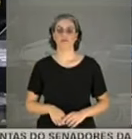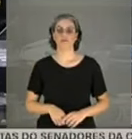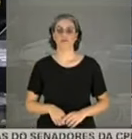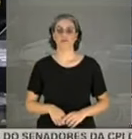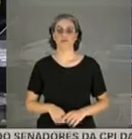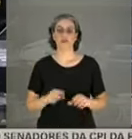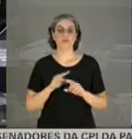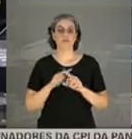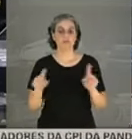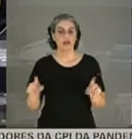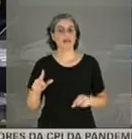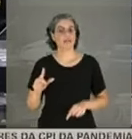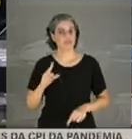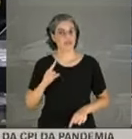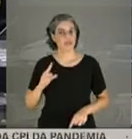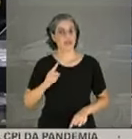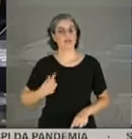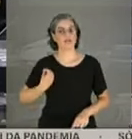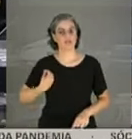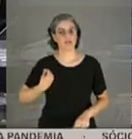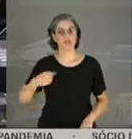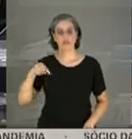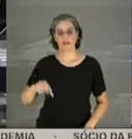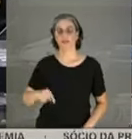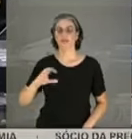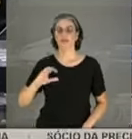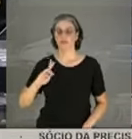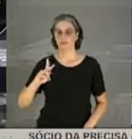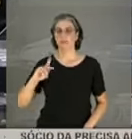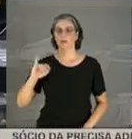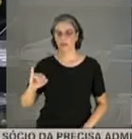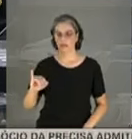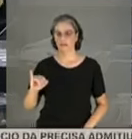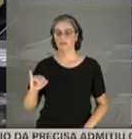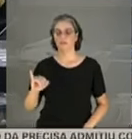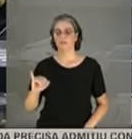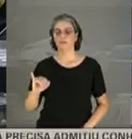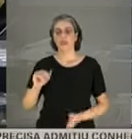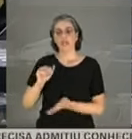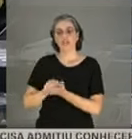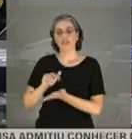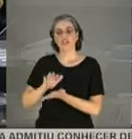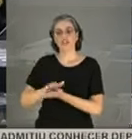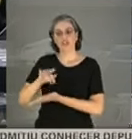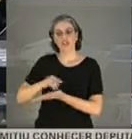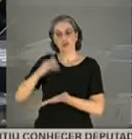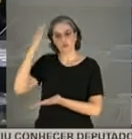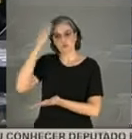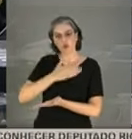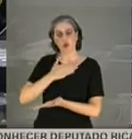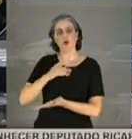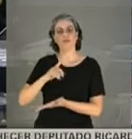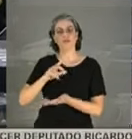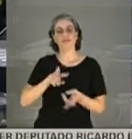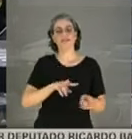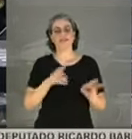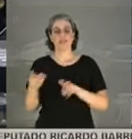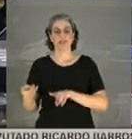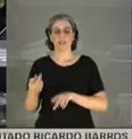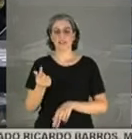dizer que encontra-se em poder dessa comissão parlamentar de inquérito o registro de uma transferência